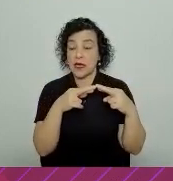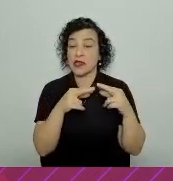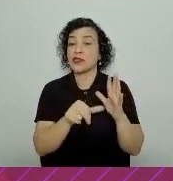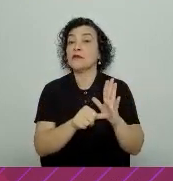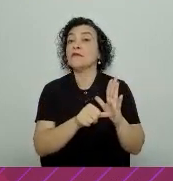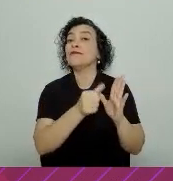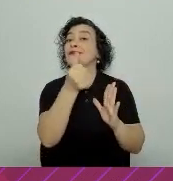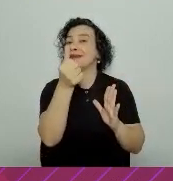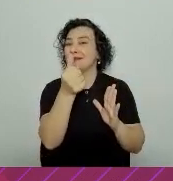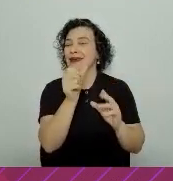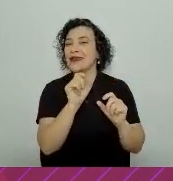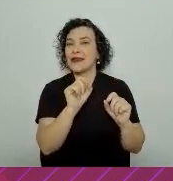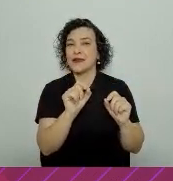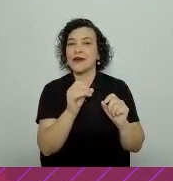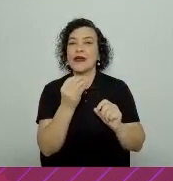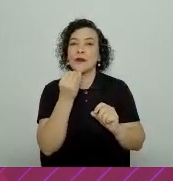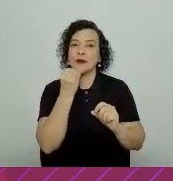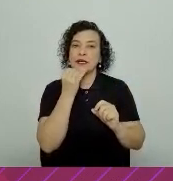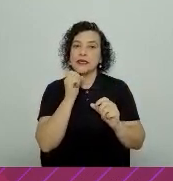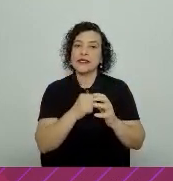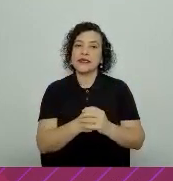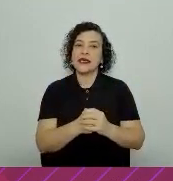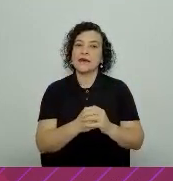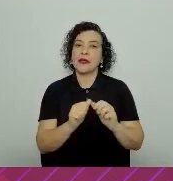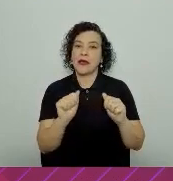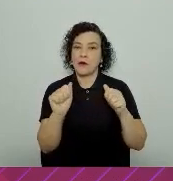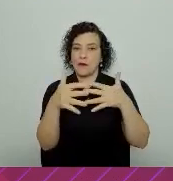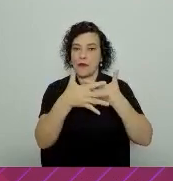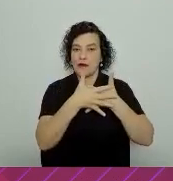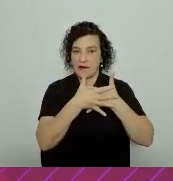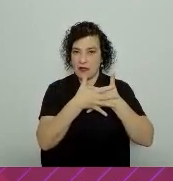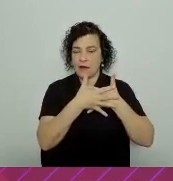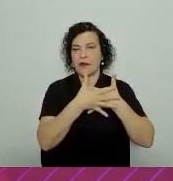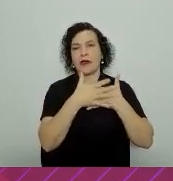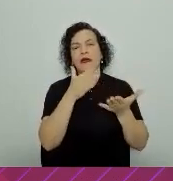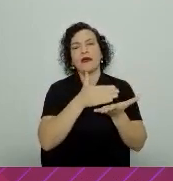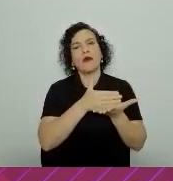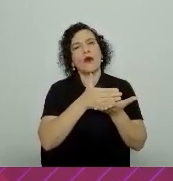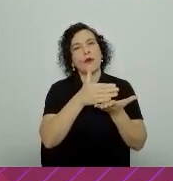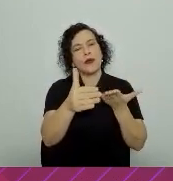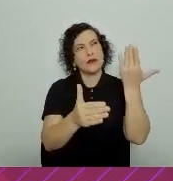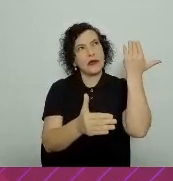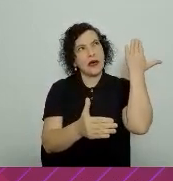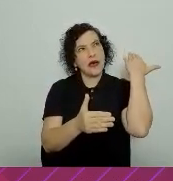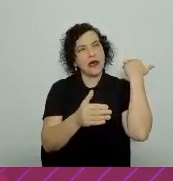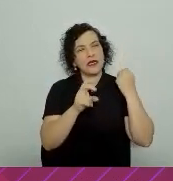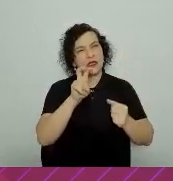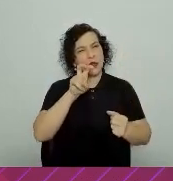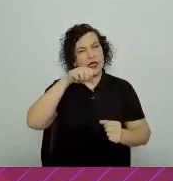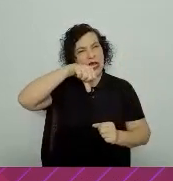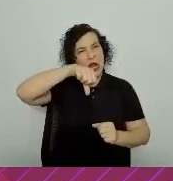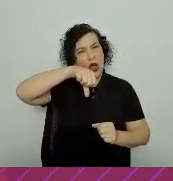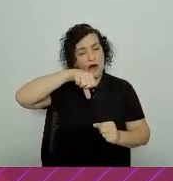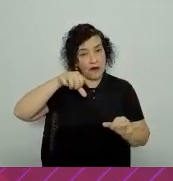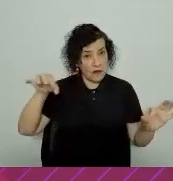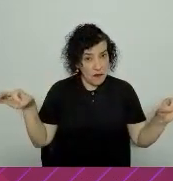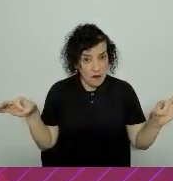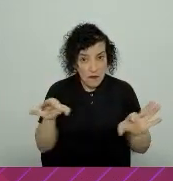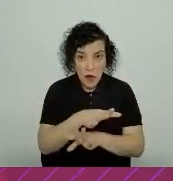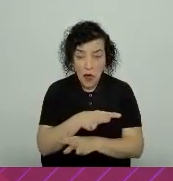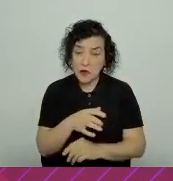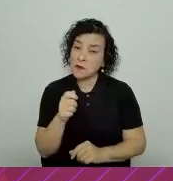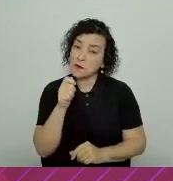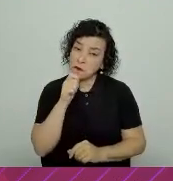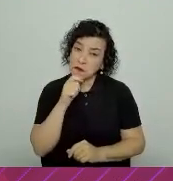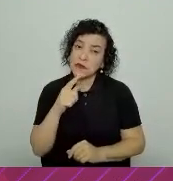é uma em frame e uma enfrene começou lá em 59 mas ele não acabou porque ainda existe